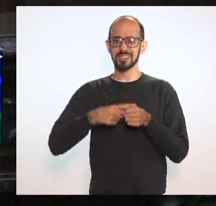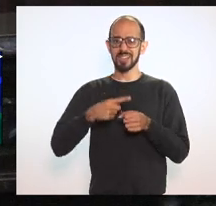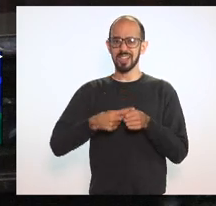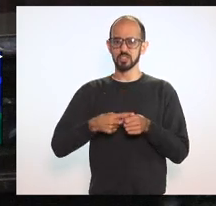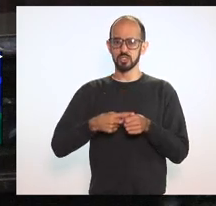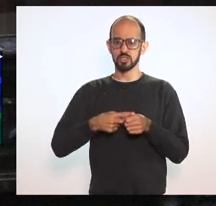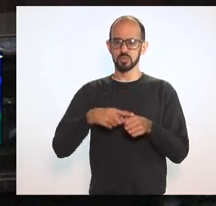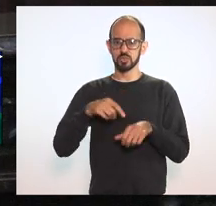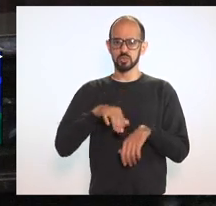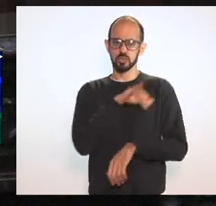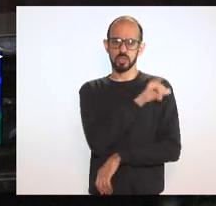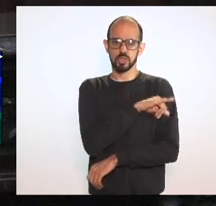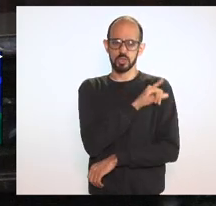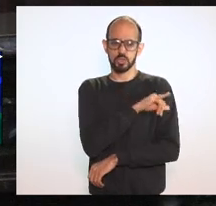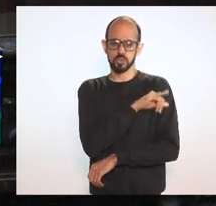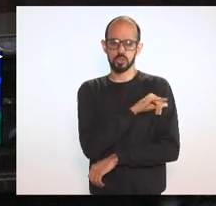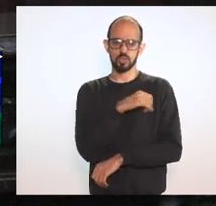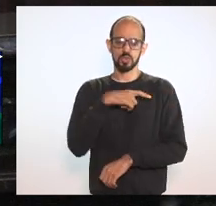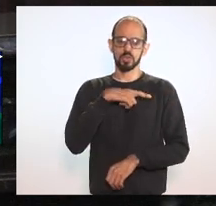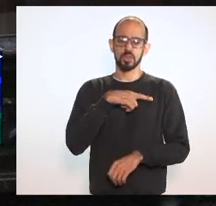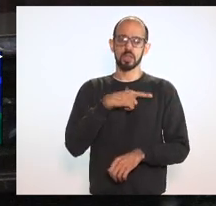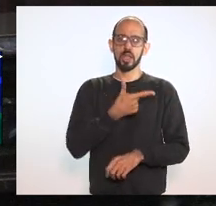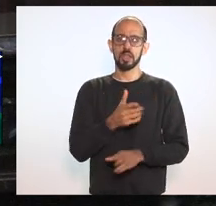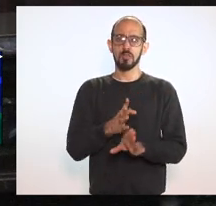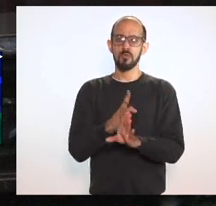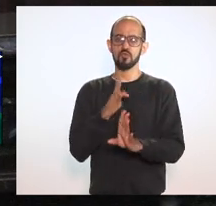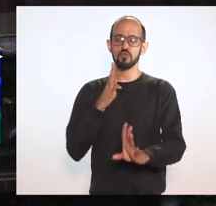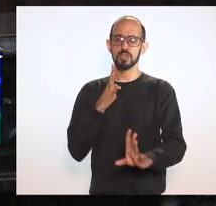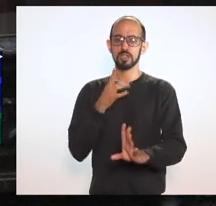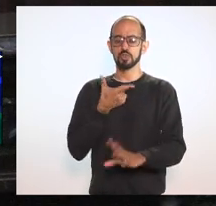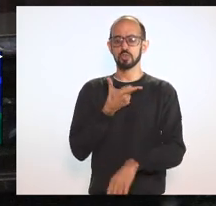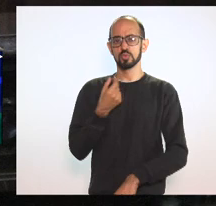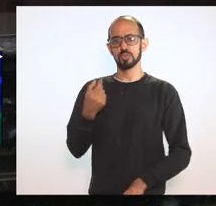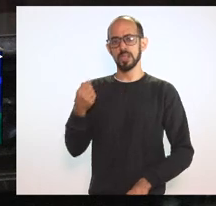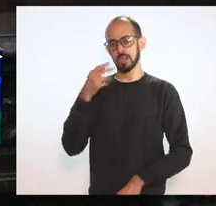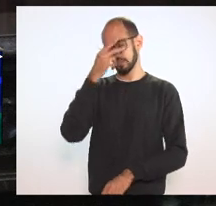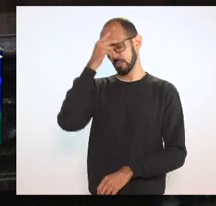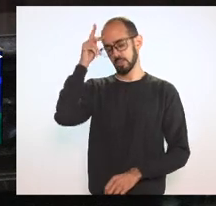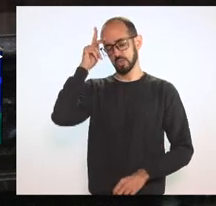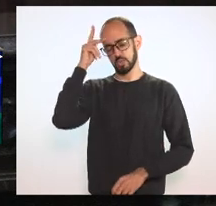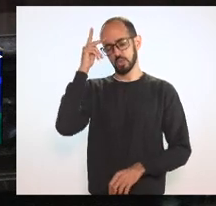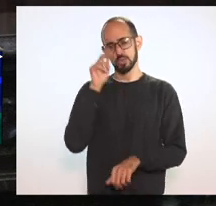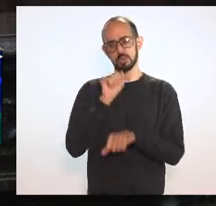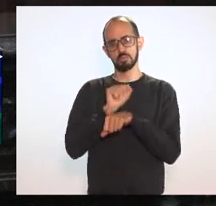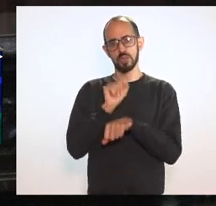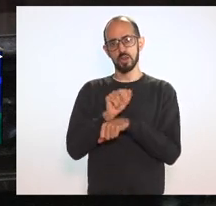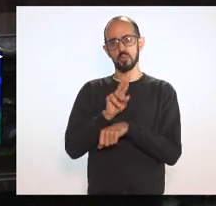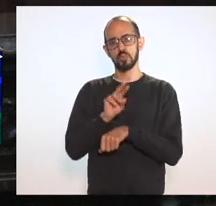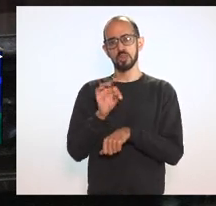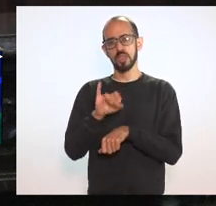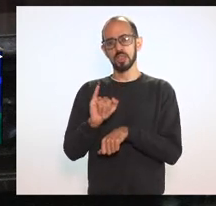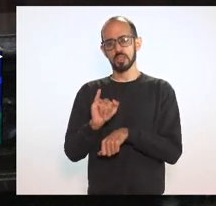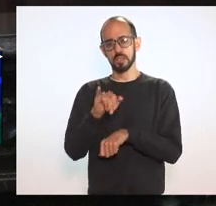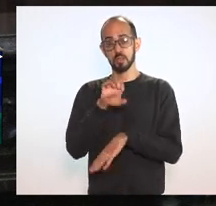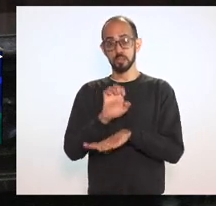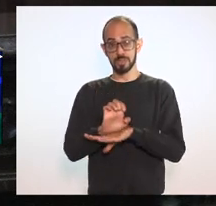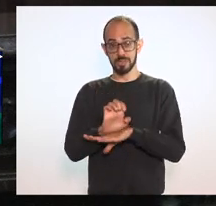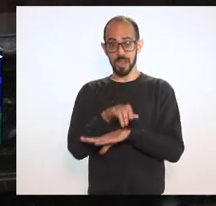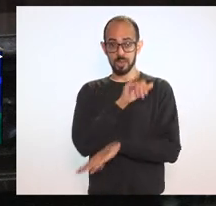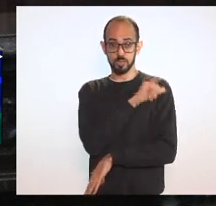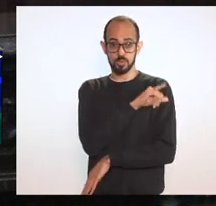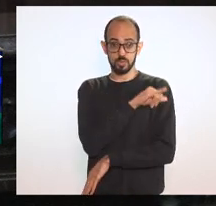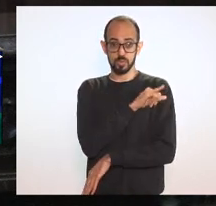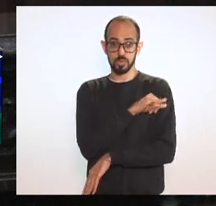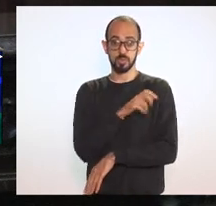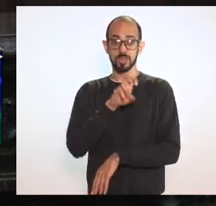Janeiro temos quase 200 pessoas na fila de espera de uma UTI no estado do Rio de Janeiro 500